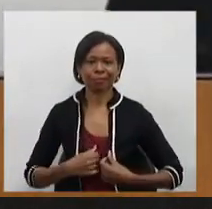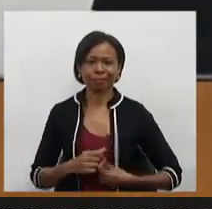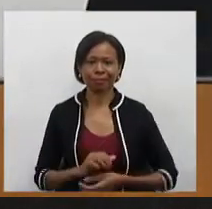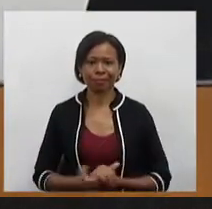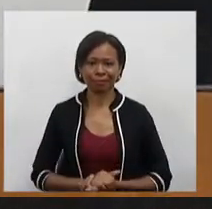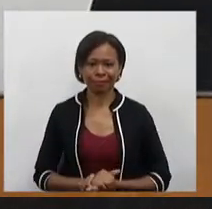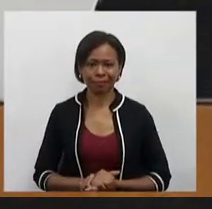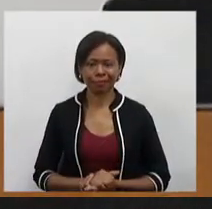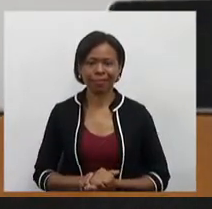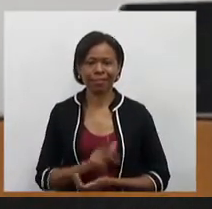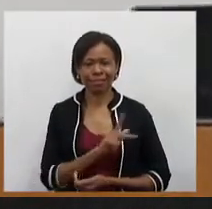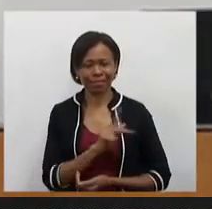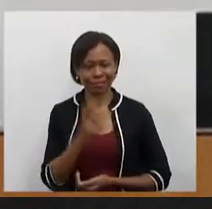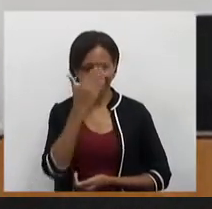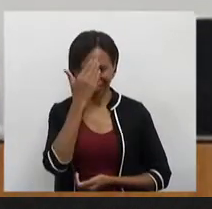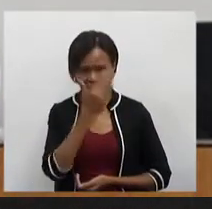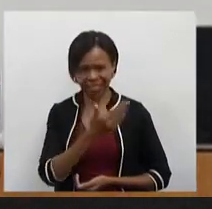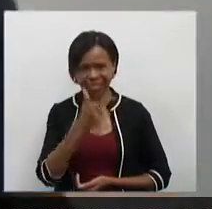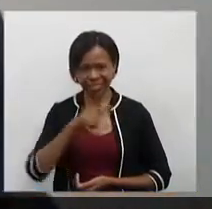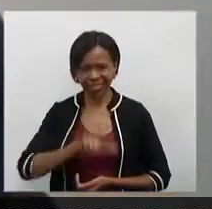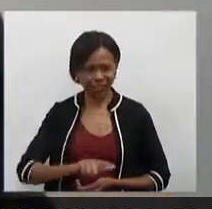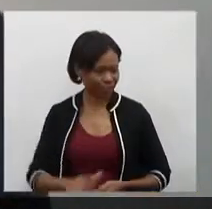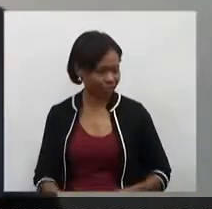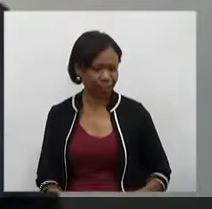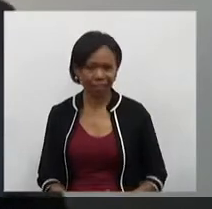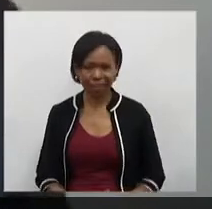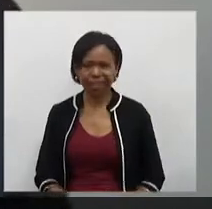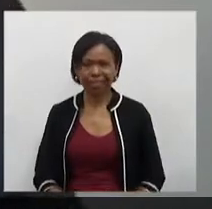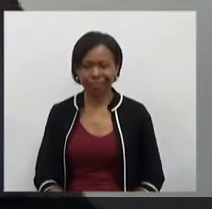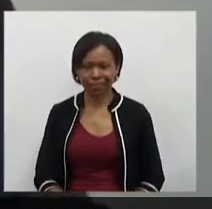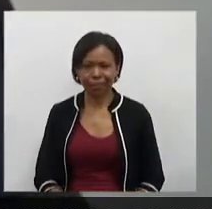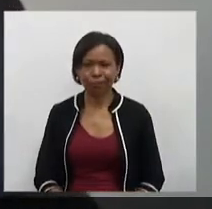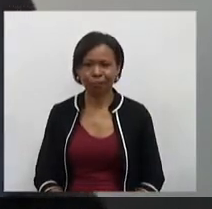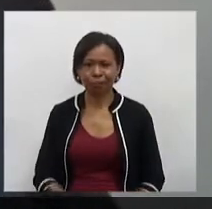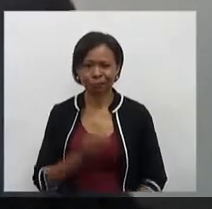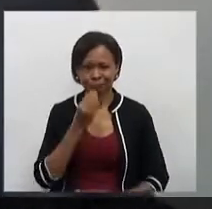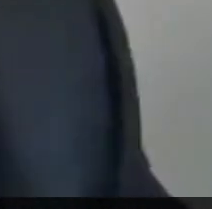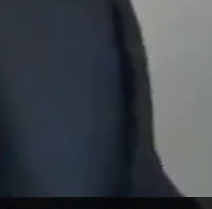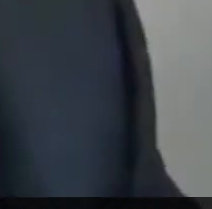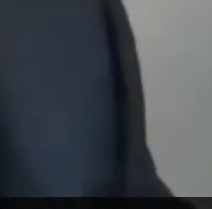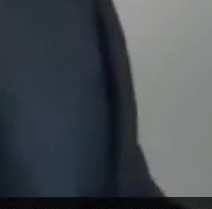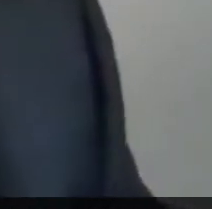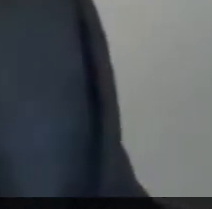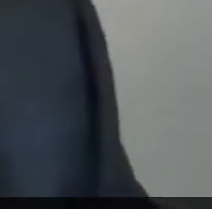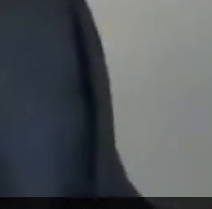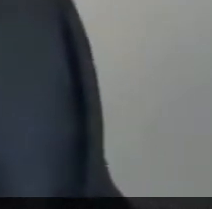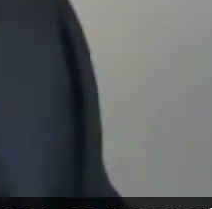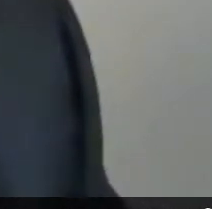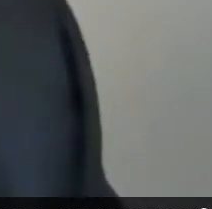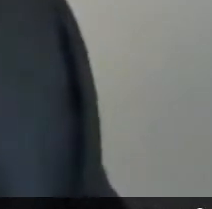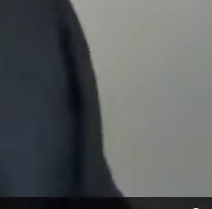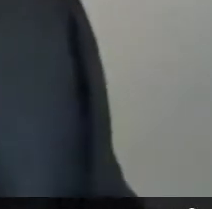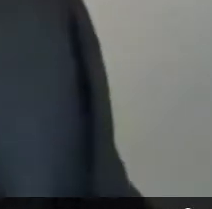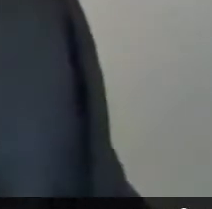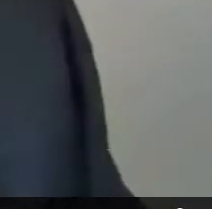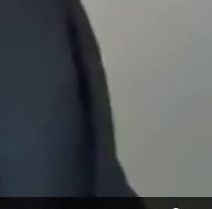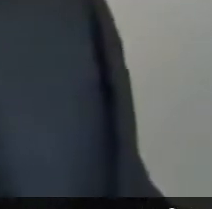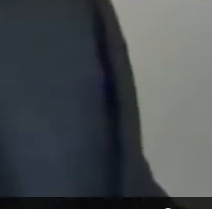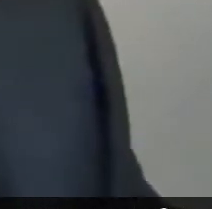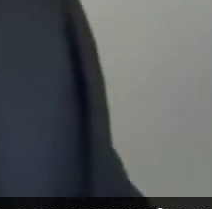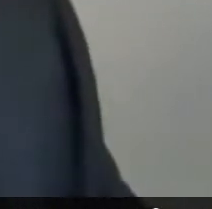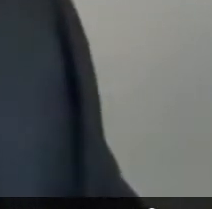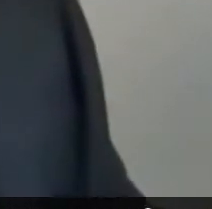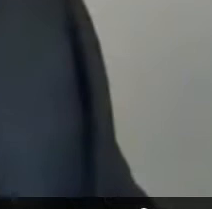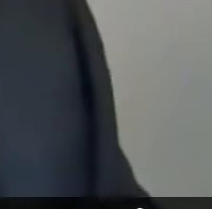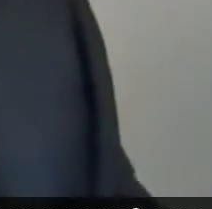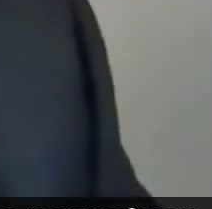Presidente, obrigado aí novamente pela oportunidade. Eu ouvi atentamente a todas as falas, todas